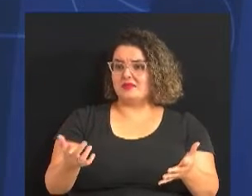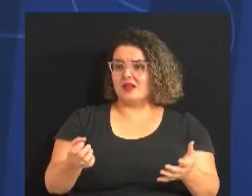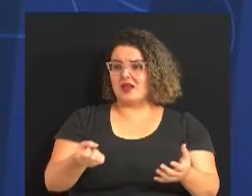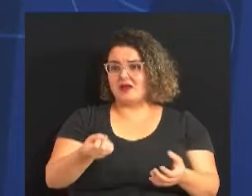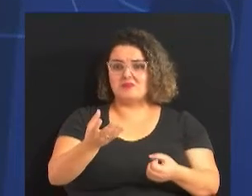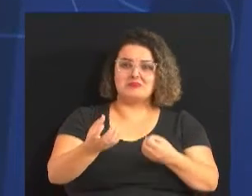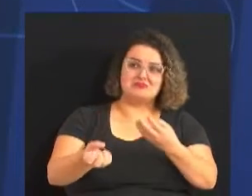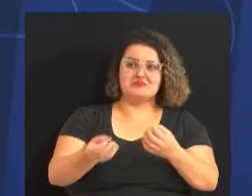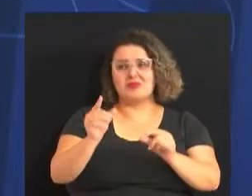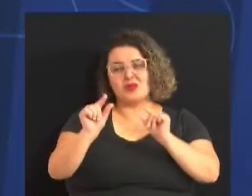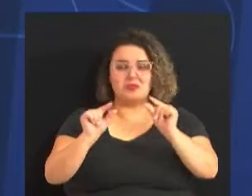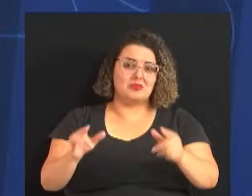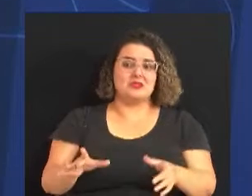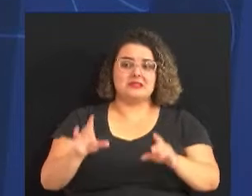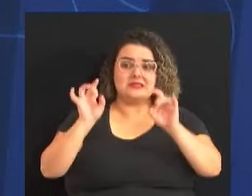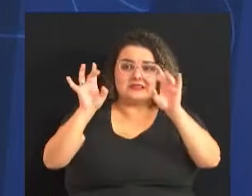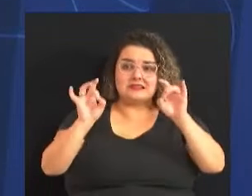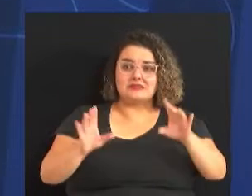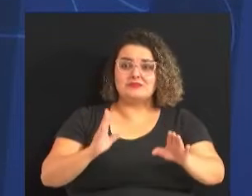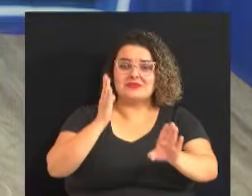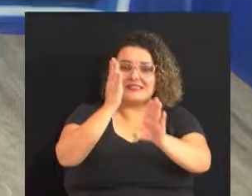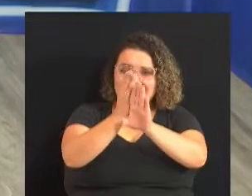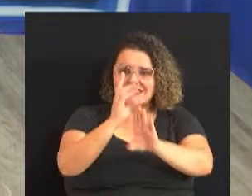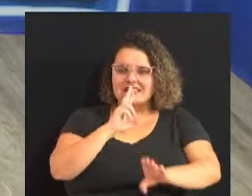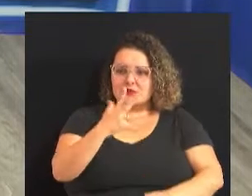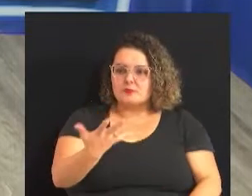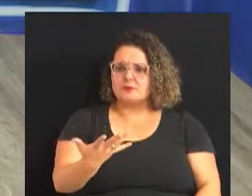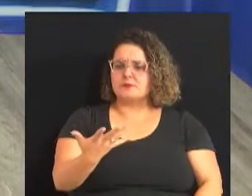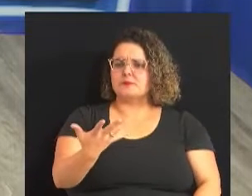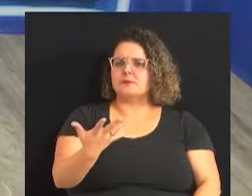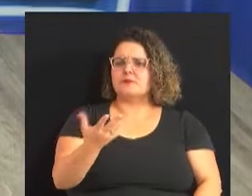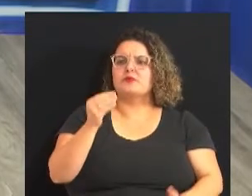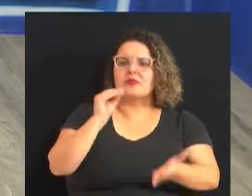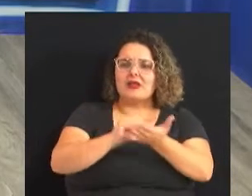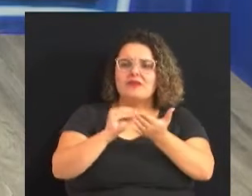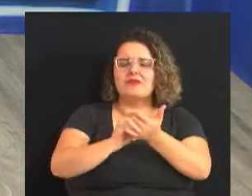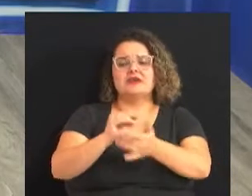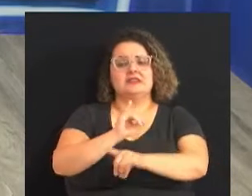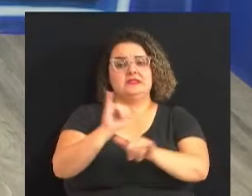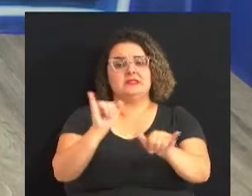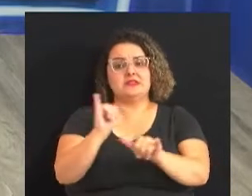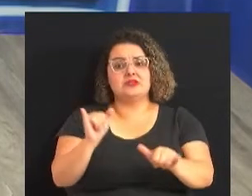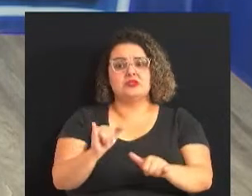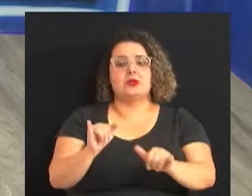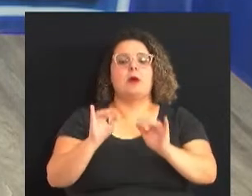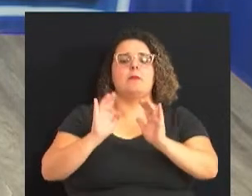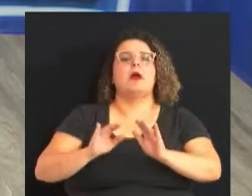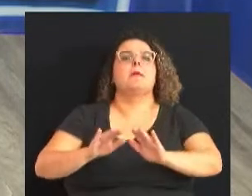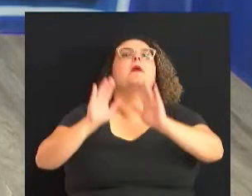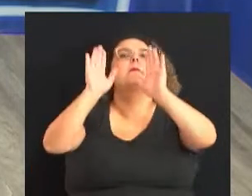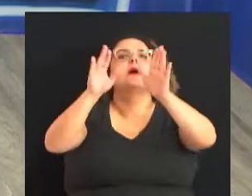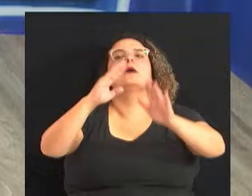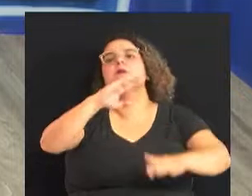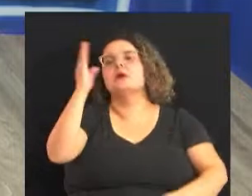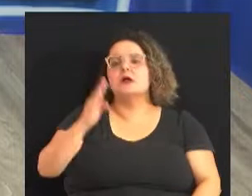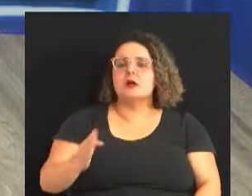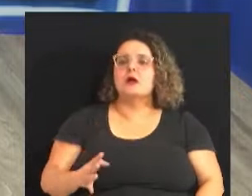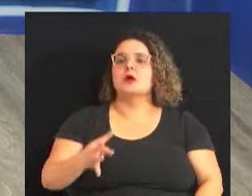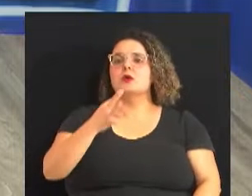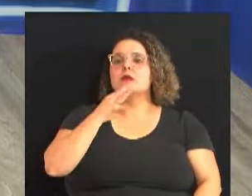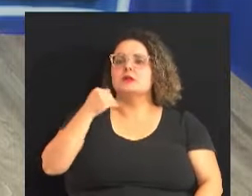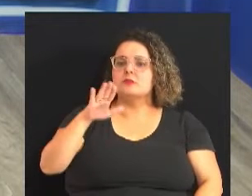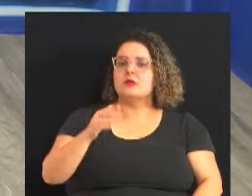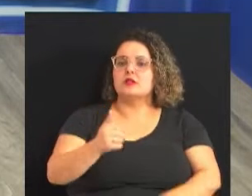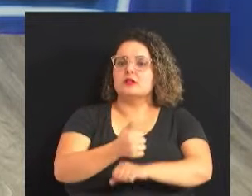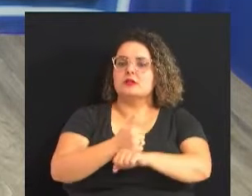muito específico ali para você poder chegar no resultado. Não falta divulgar mais que a seleção brasileira está jogando, conhecer mais os atletas, fazer